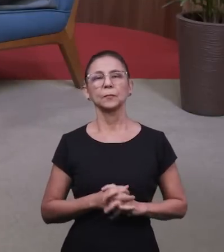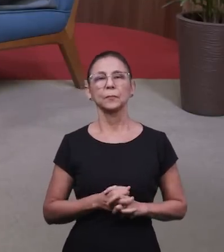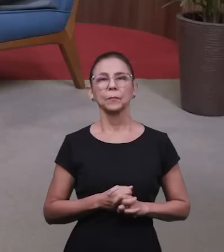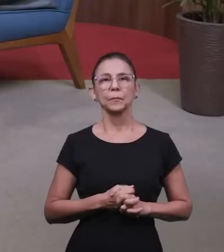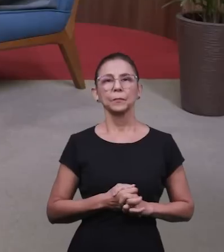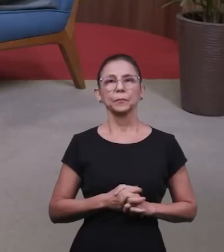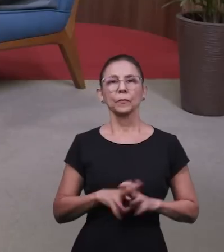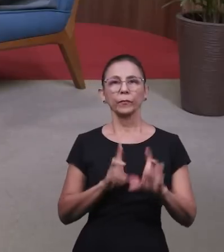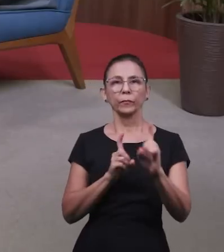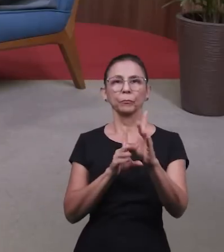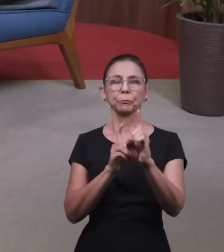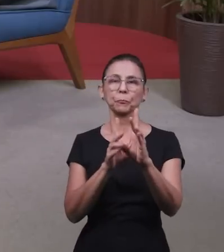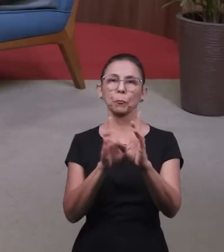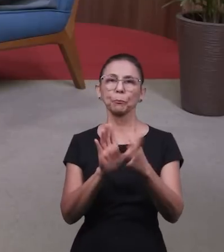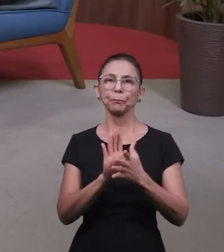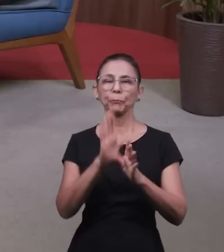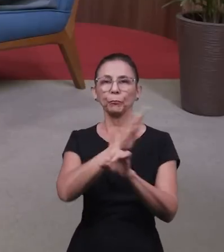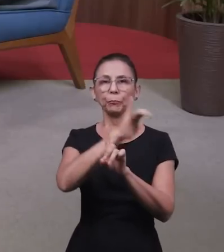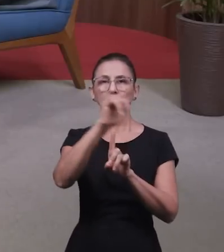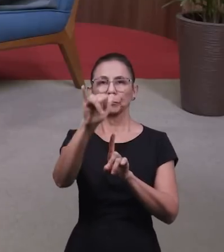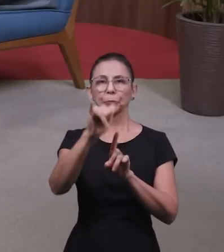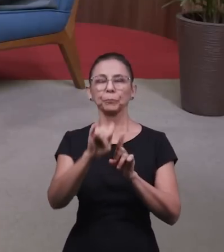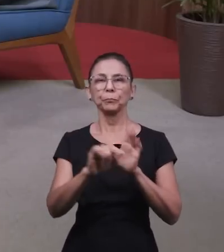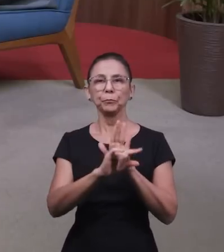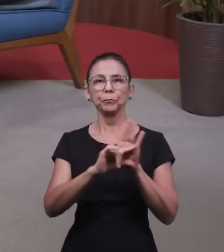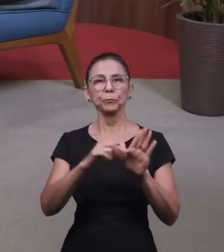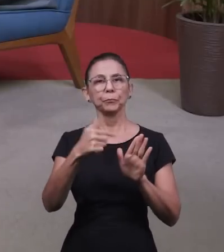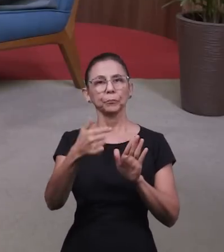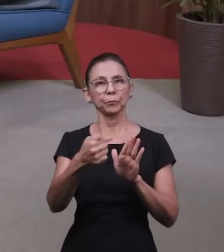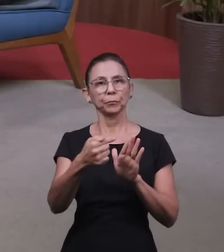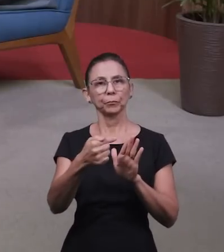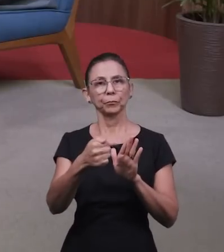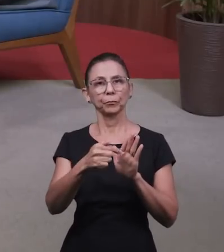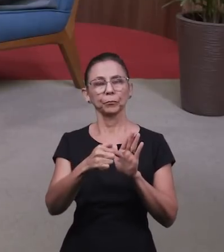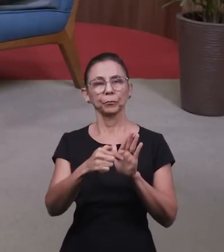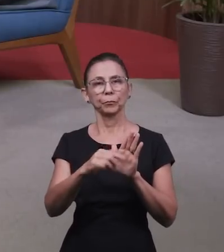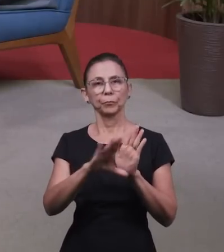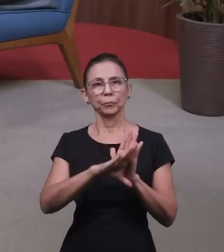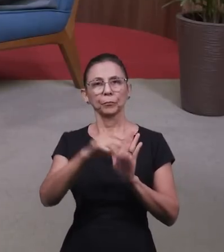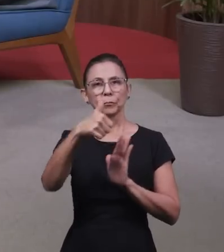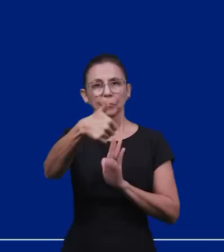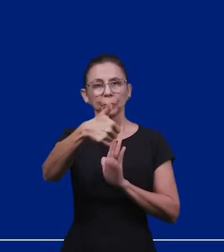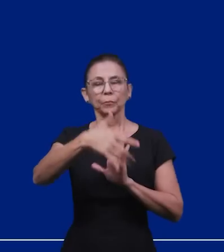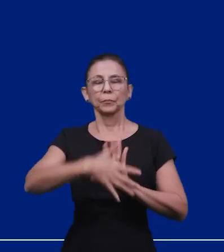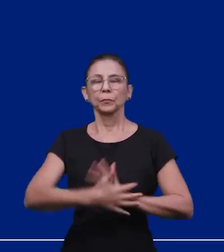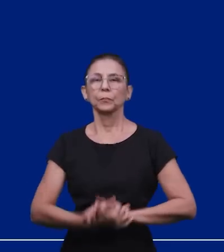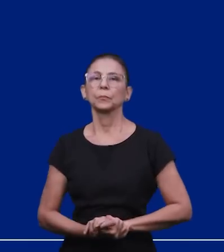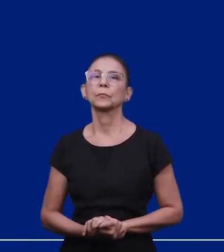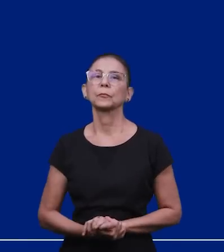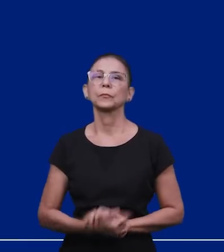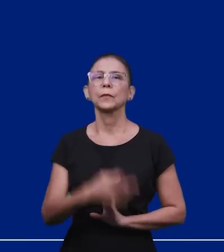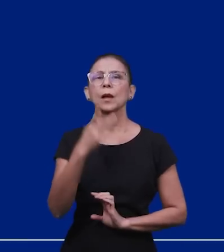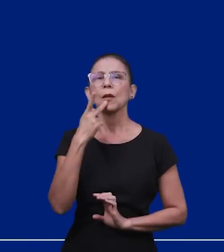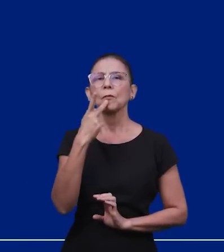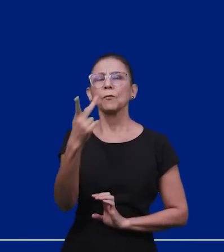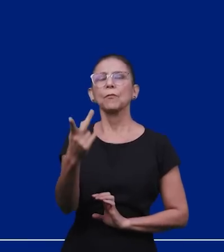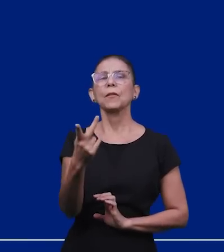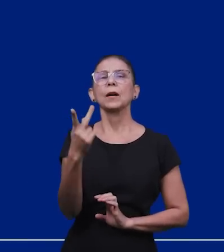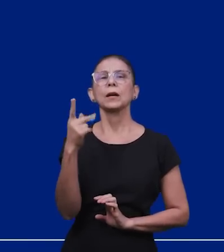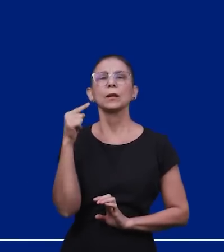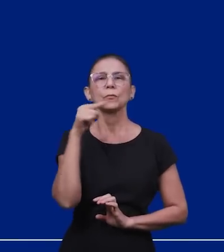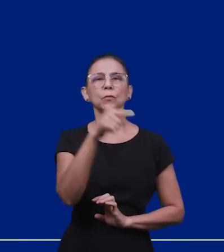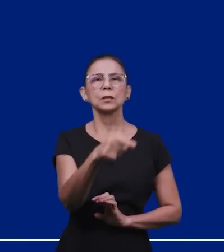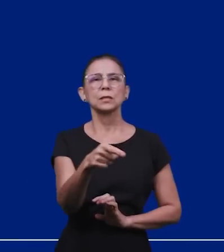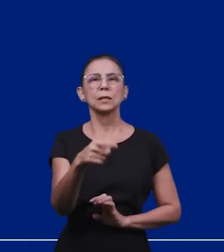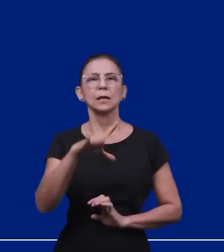identificarmos a doutrina que ele traz profeticamente. Verso 7 do capítulo 1 diz assim: Dize-me, ó tu,